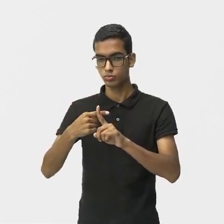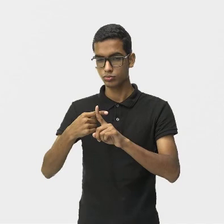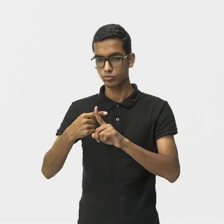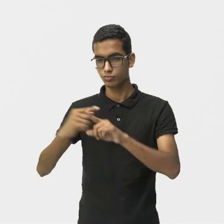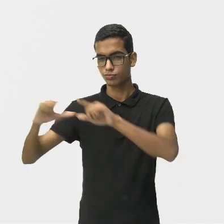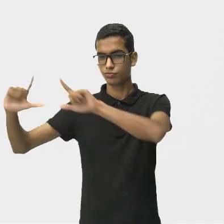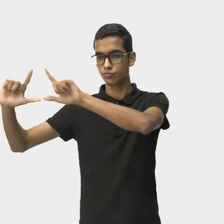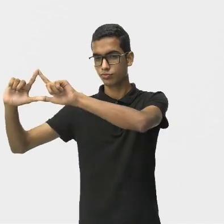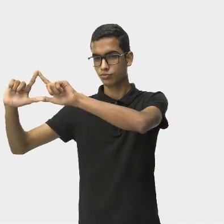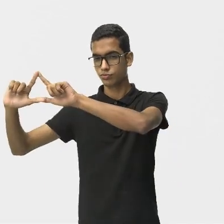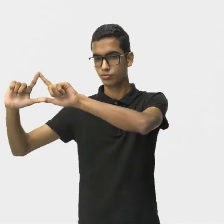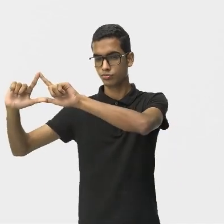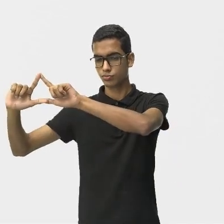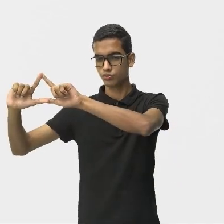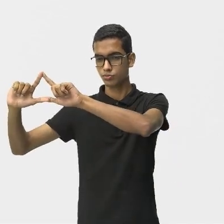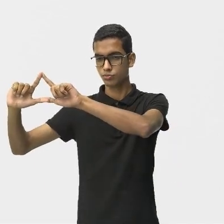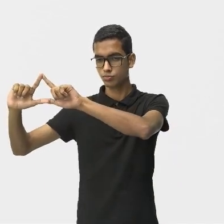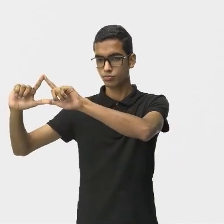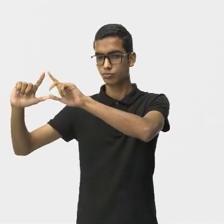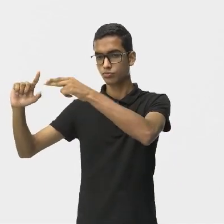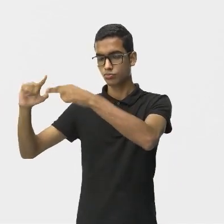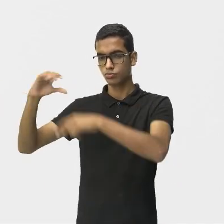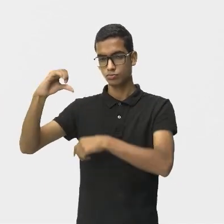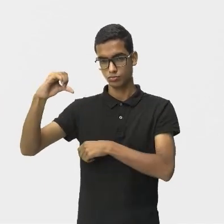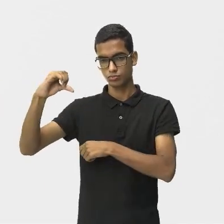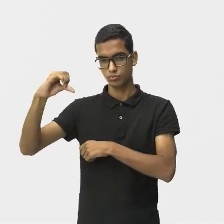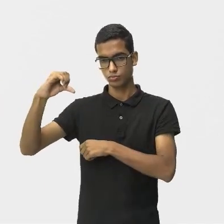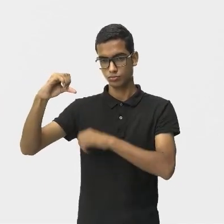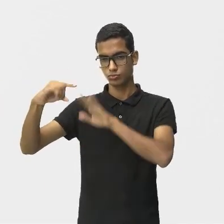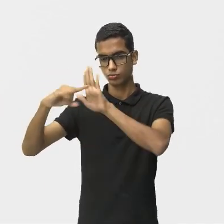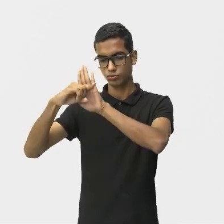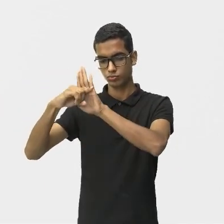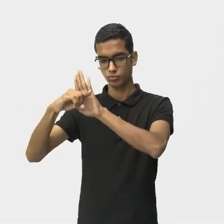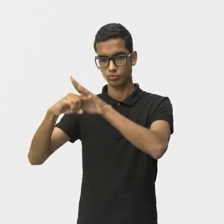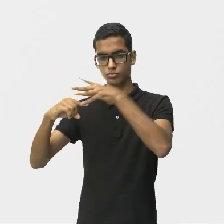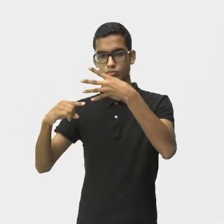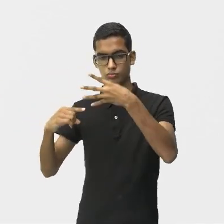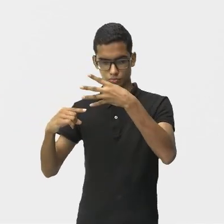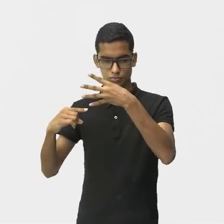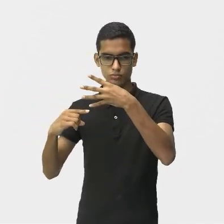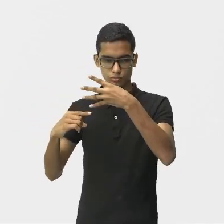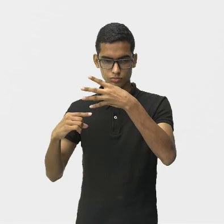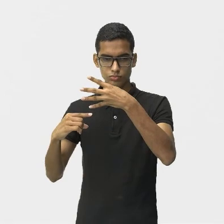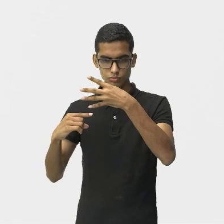menos 4 vezes o valor de A. O A vale 1.